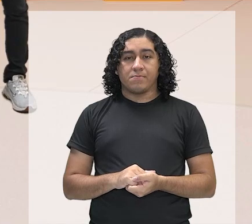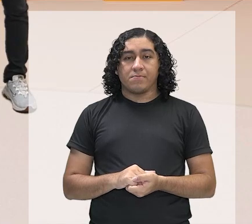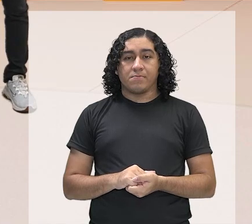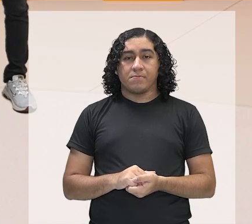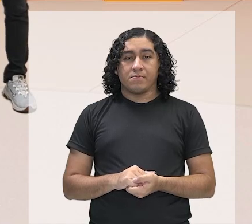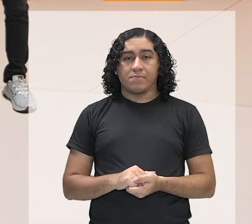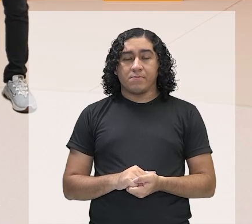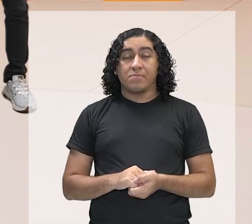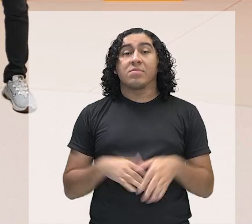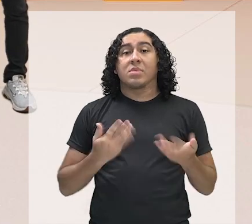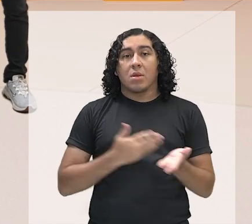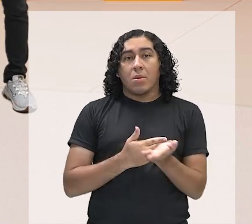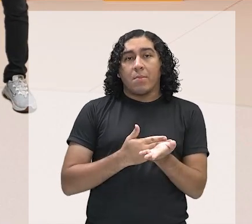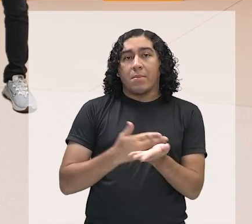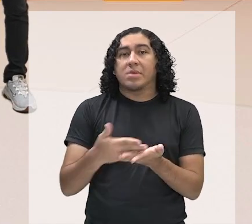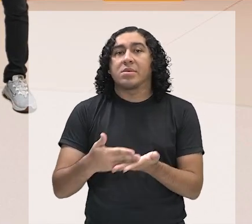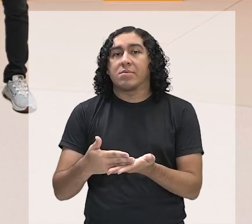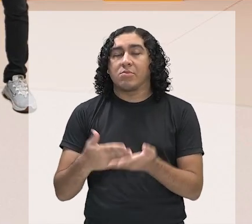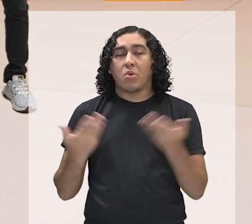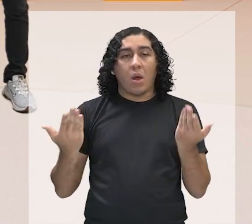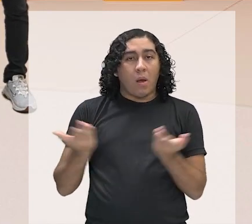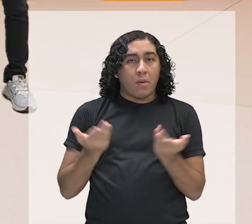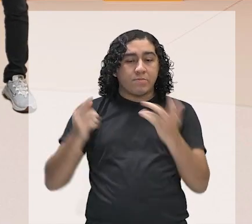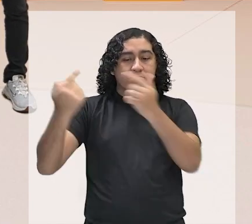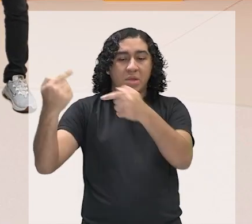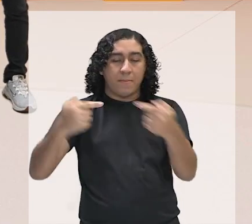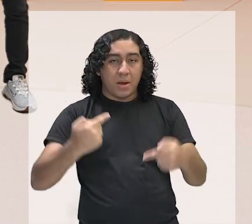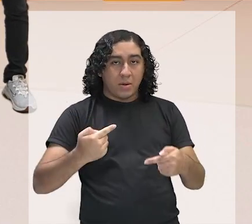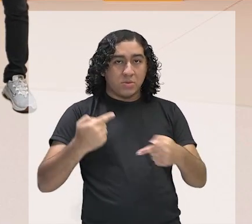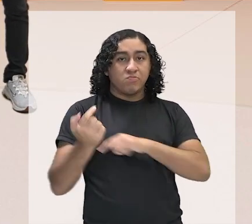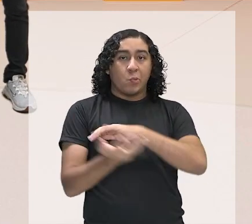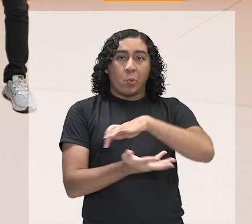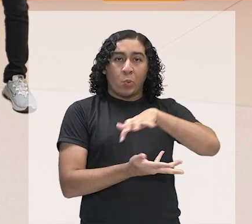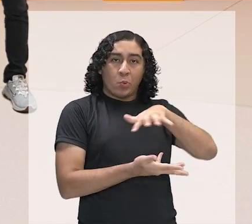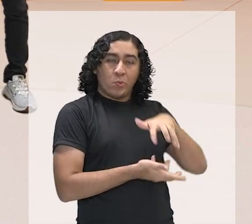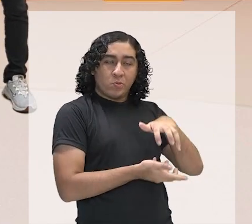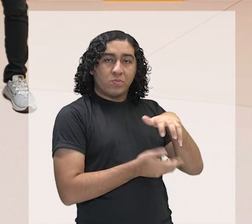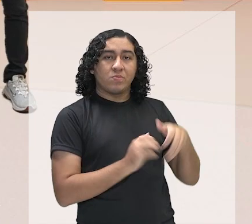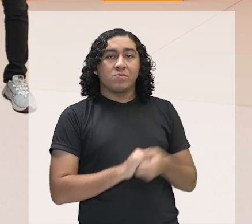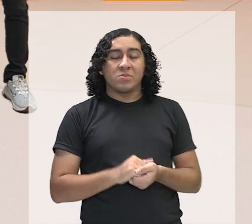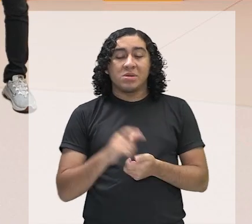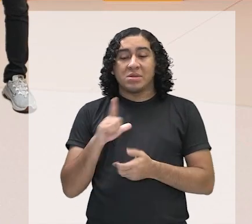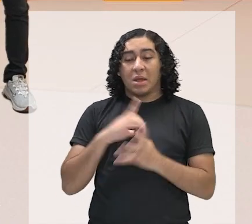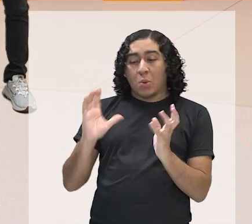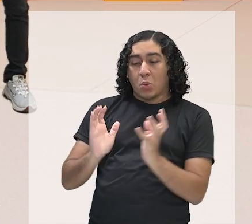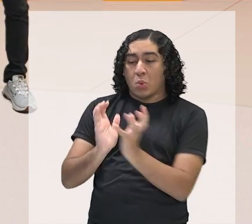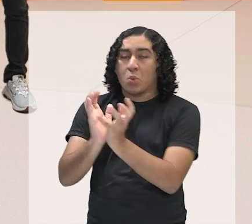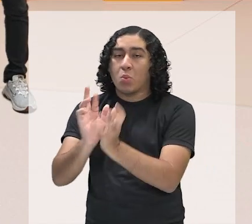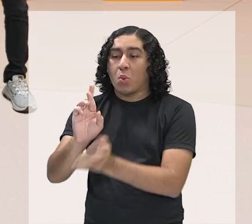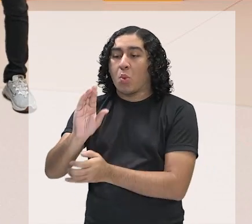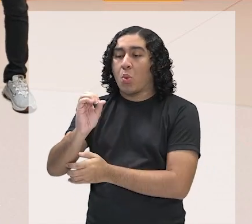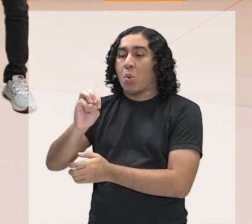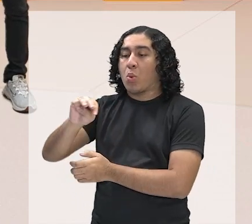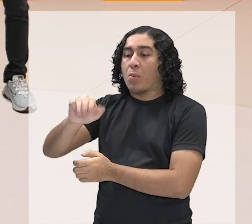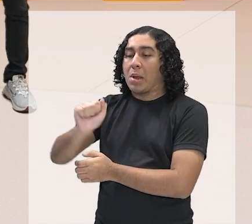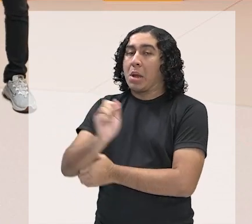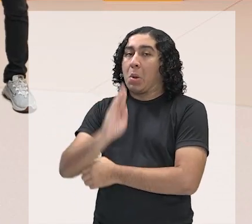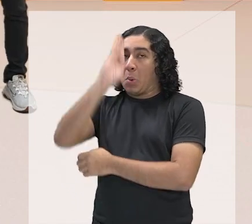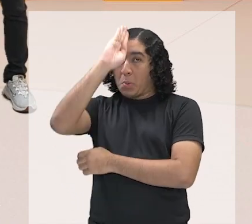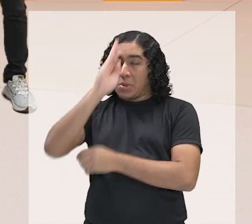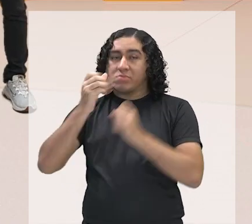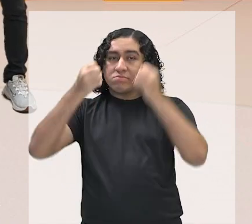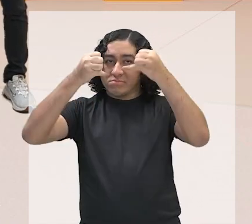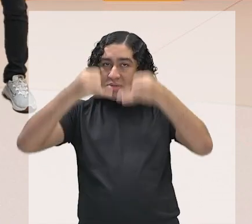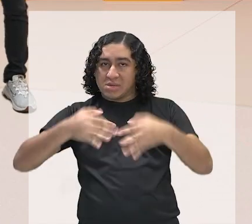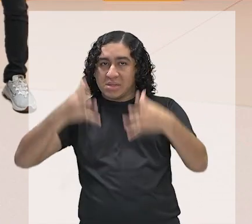o pontapé inicial nesse debate em escala global, o Clube de Roma, que eu vou explicar um pouco mais para vocês o que foi o Clube de Roma, bem como